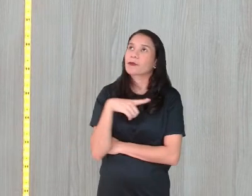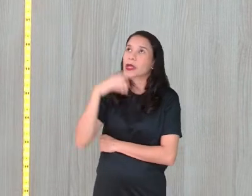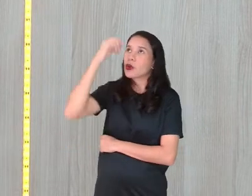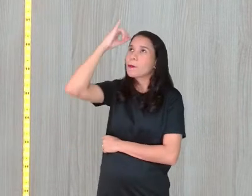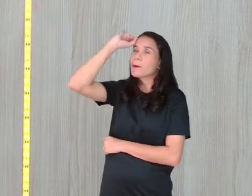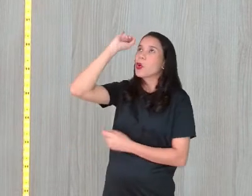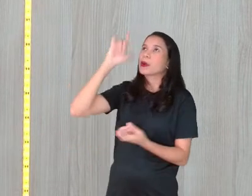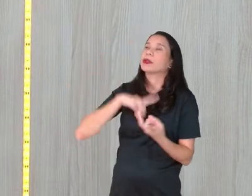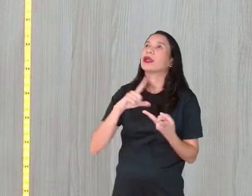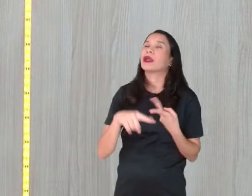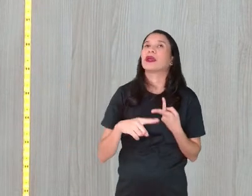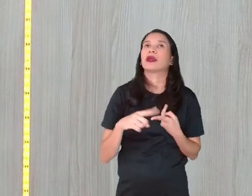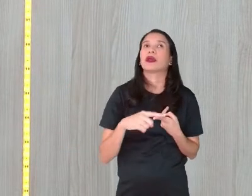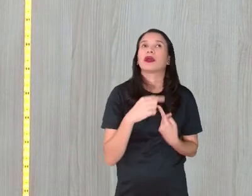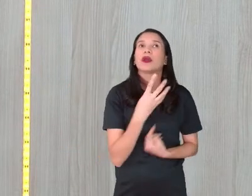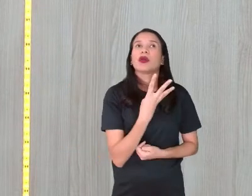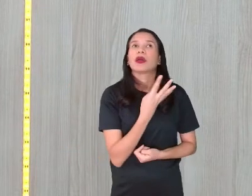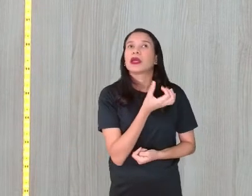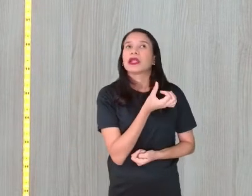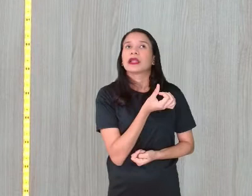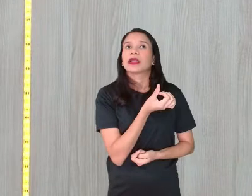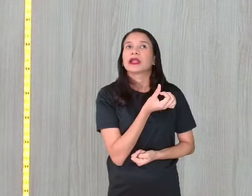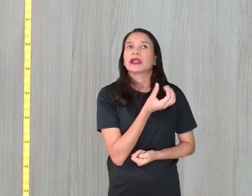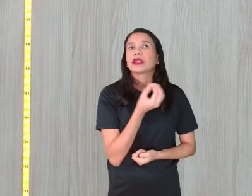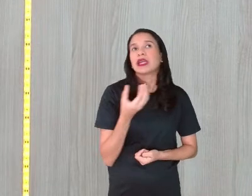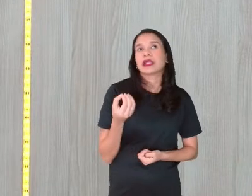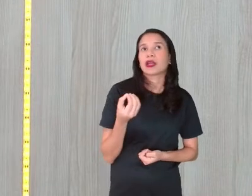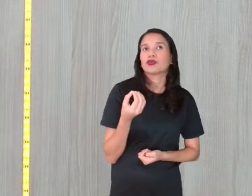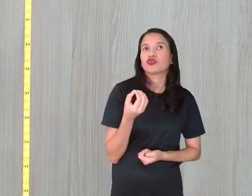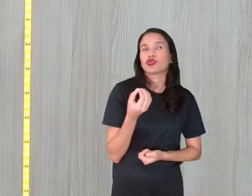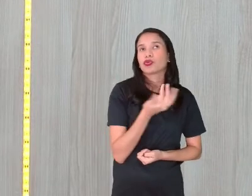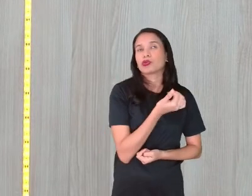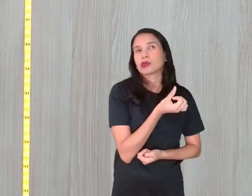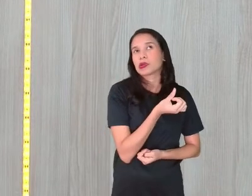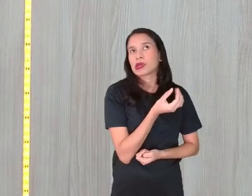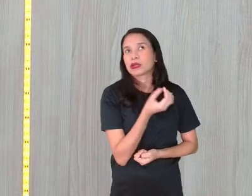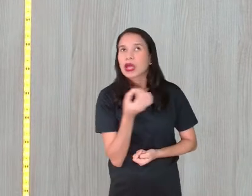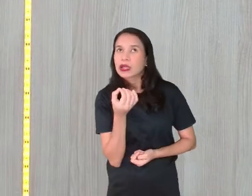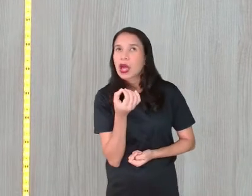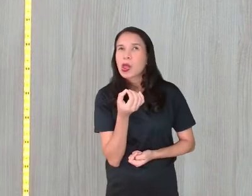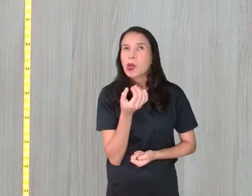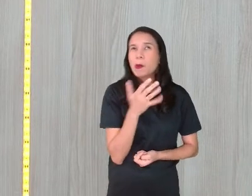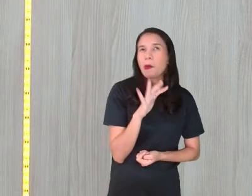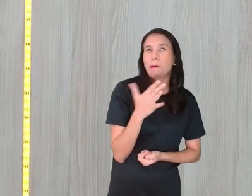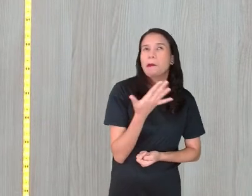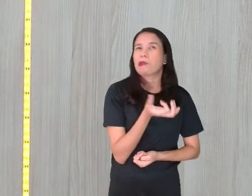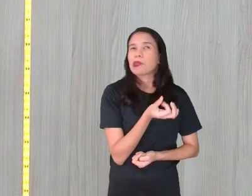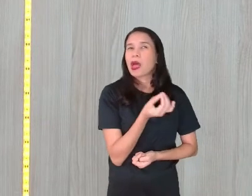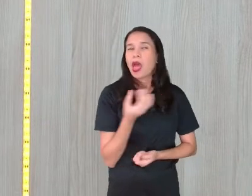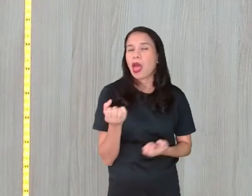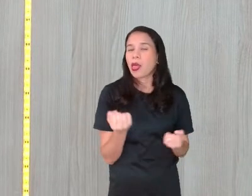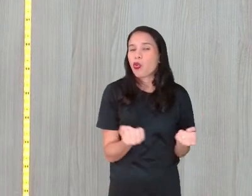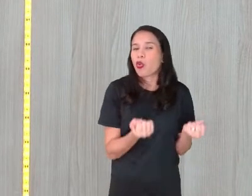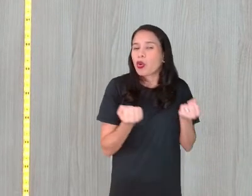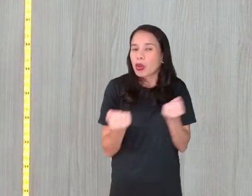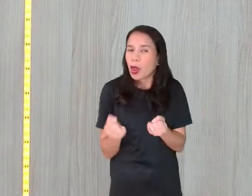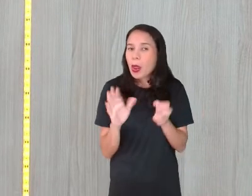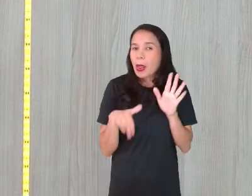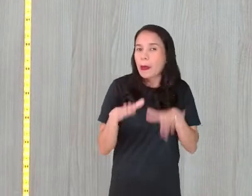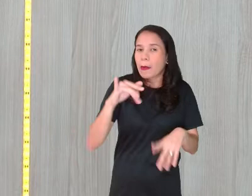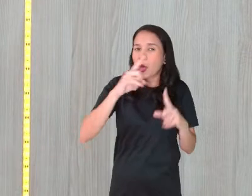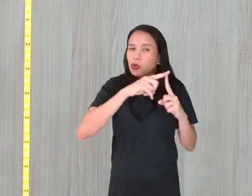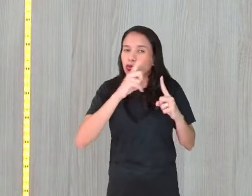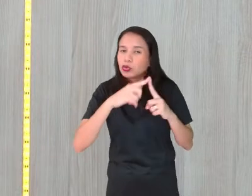pese 400, 500, 600 quilos. Em torno disso, né? Em torno disso. Dependendo da raça do boi,